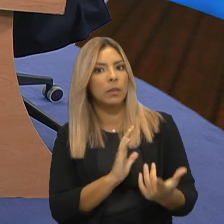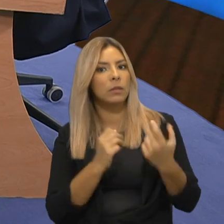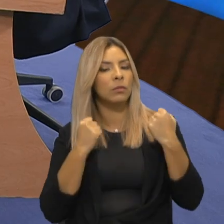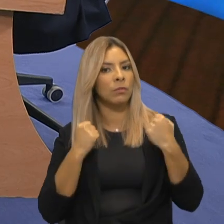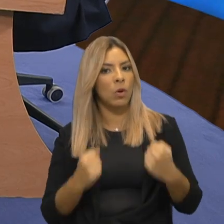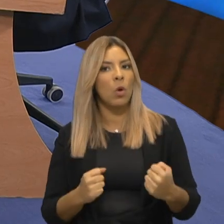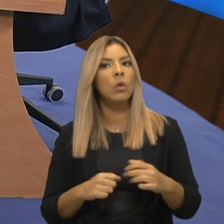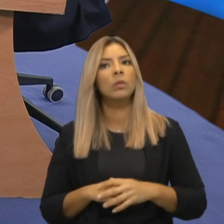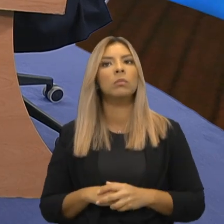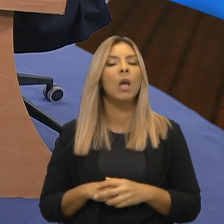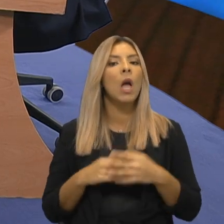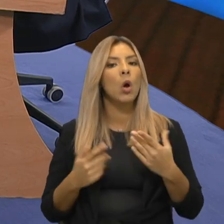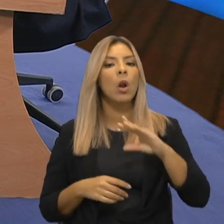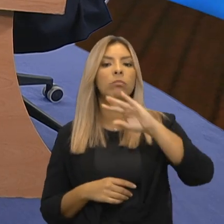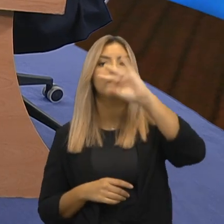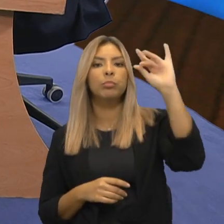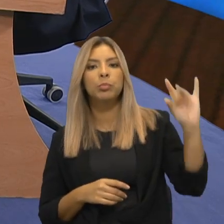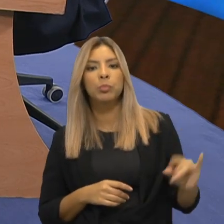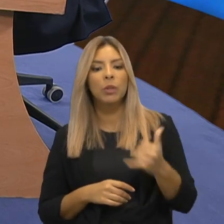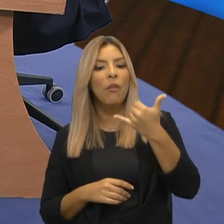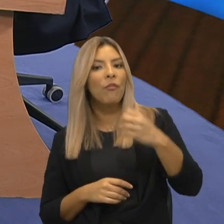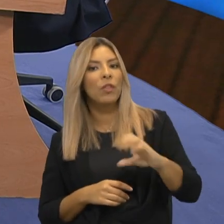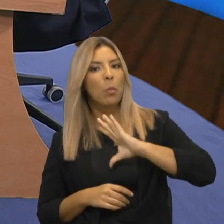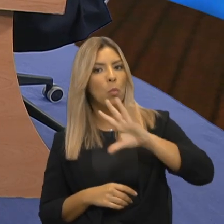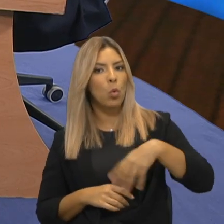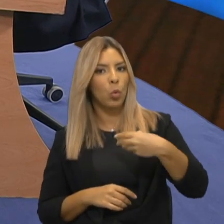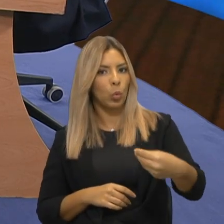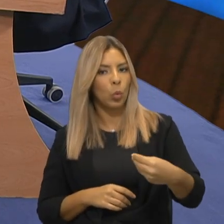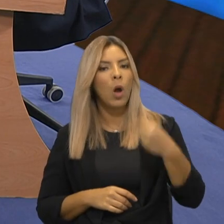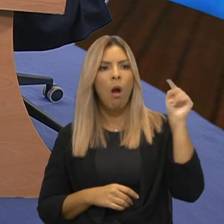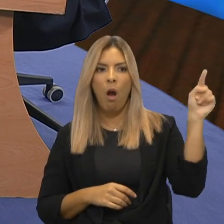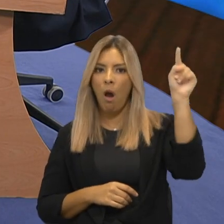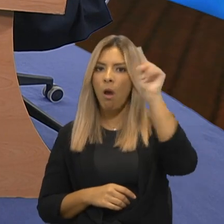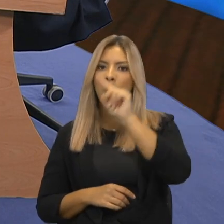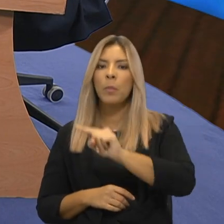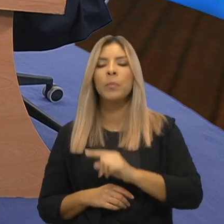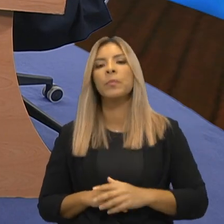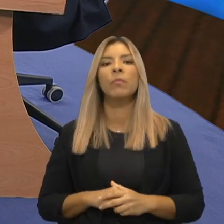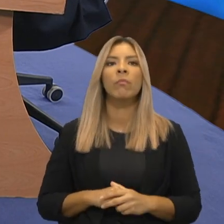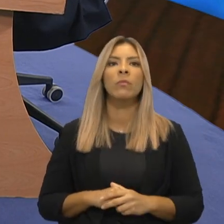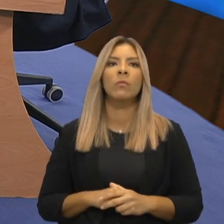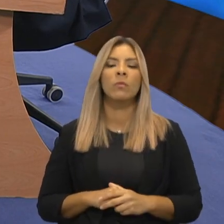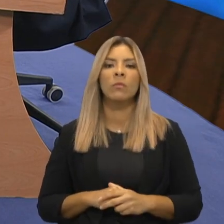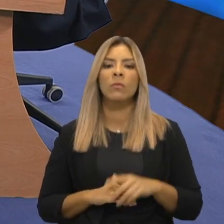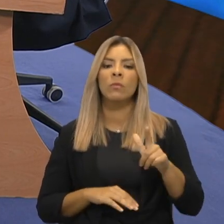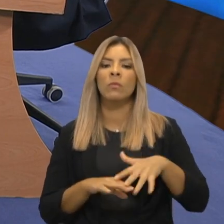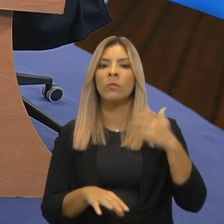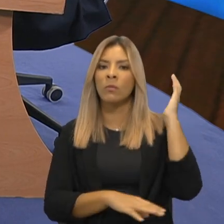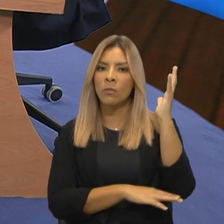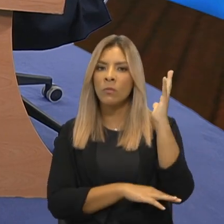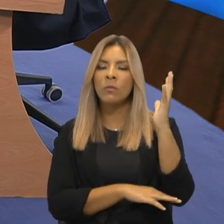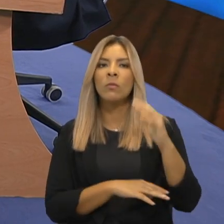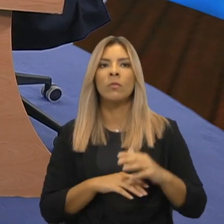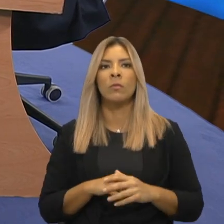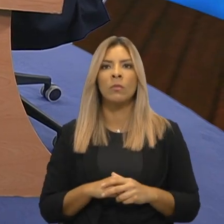estão neste momento em 20 países do mundo. Portanto, as irmãs estão em 20 países do mundo. E a ideia também deste congresso era o congresso que